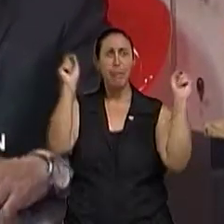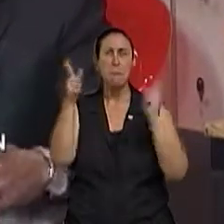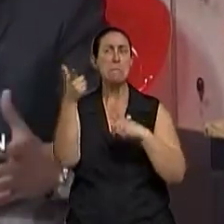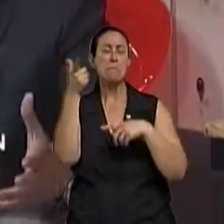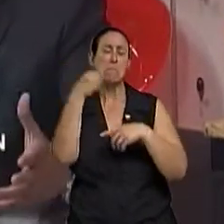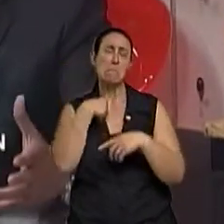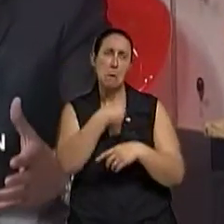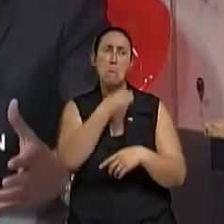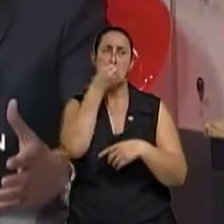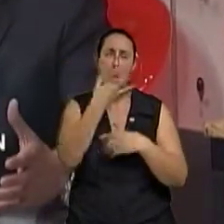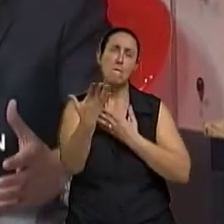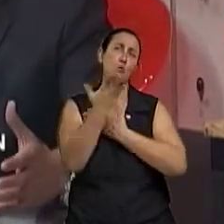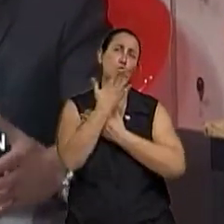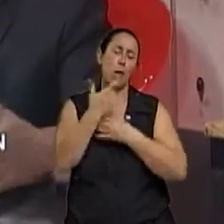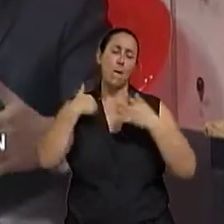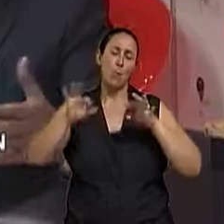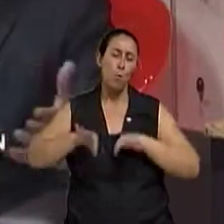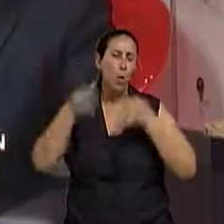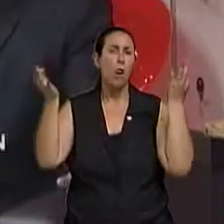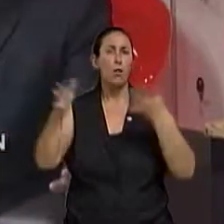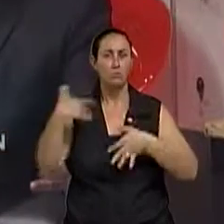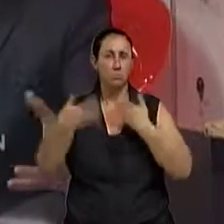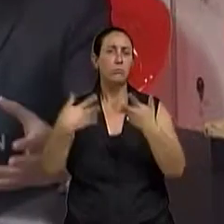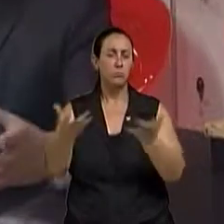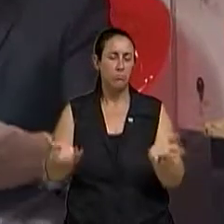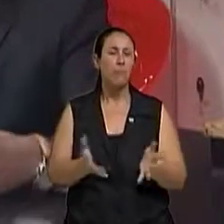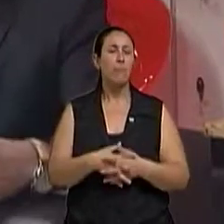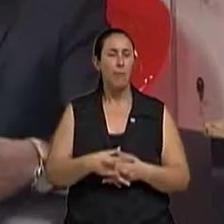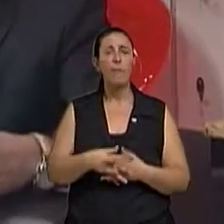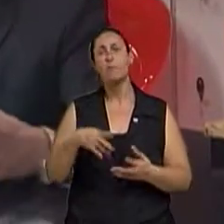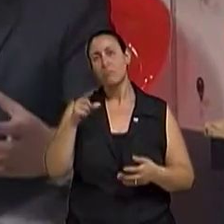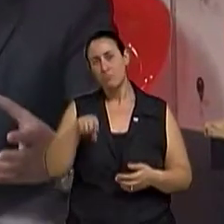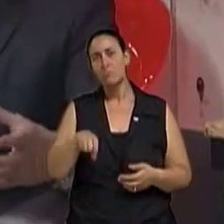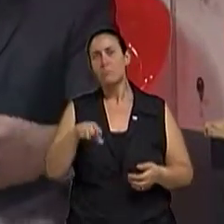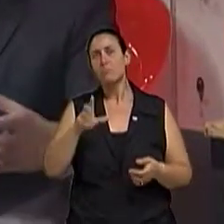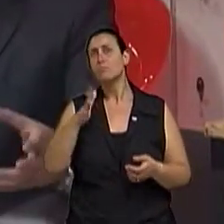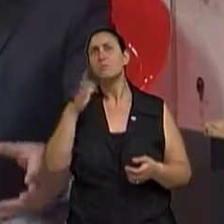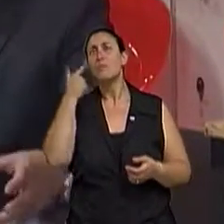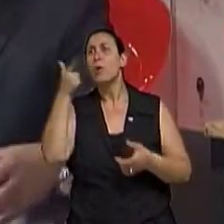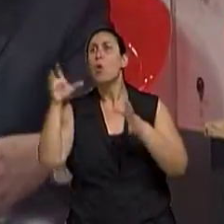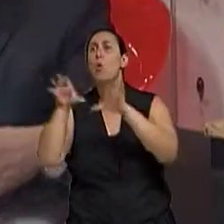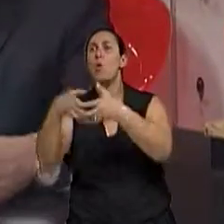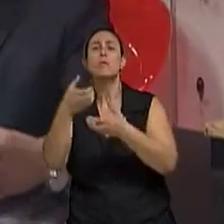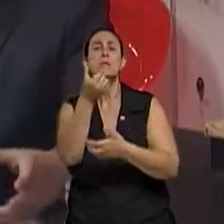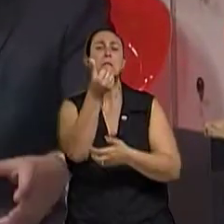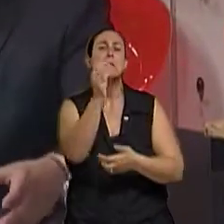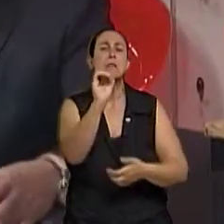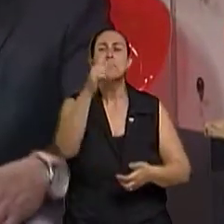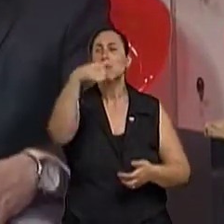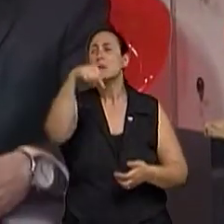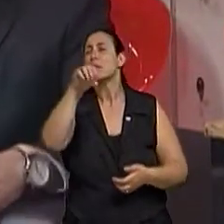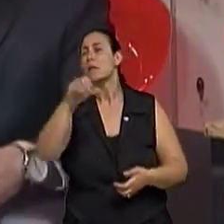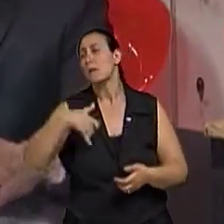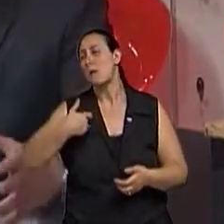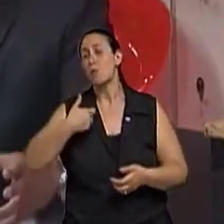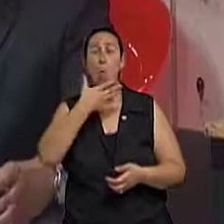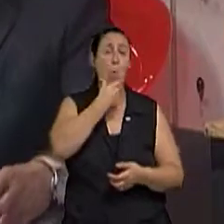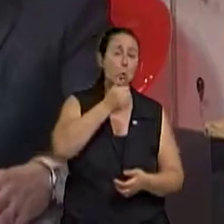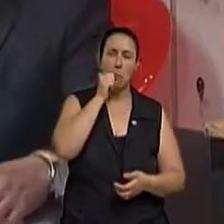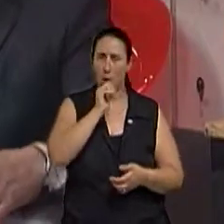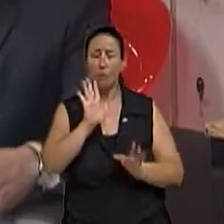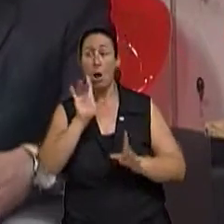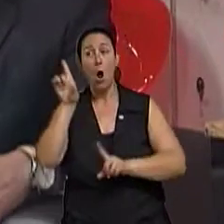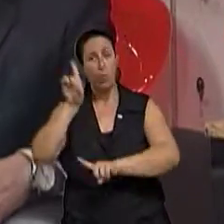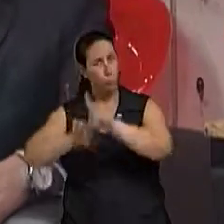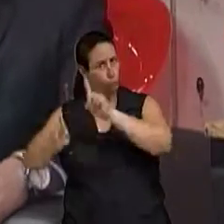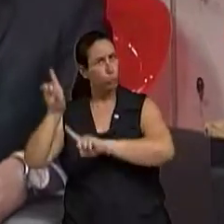leiga do câncer. Então, aquilo lá, pegar um grupo de 60, 70 anos ou mais, homens e mulheres, algum